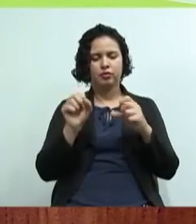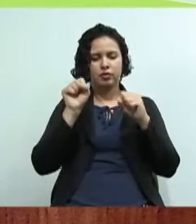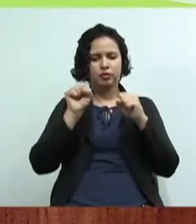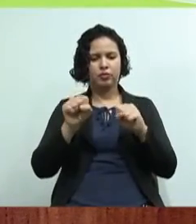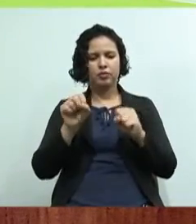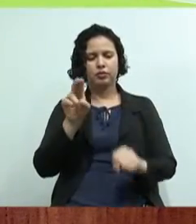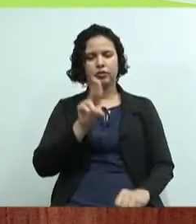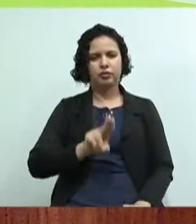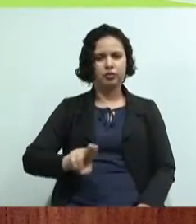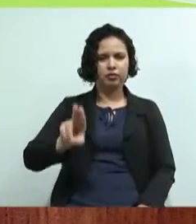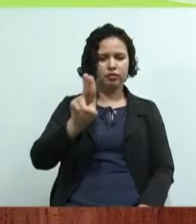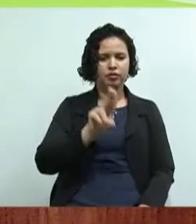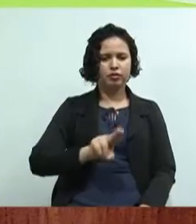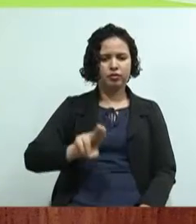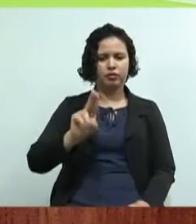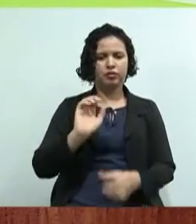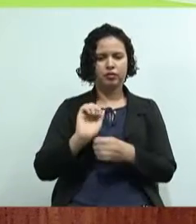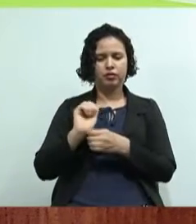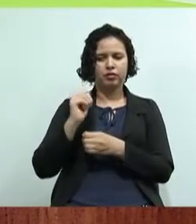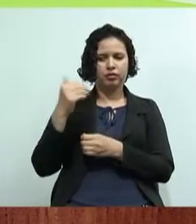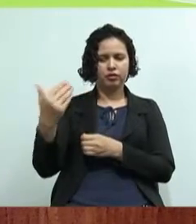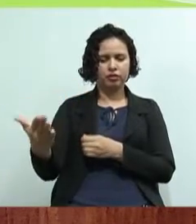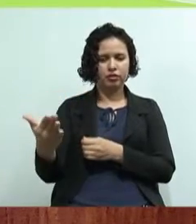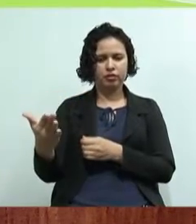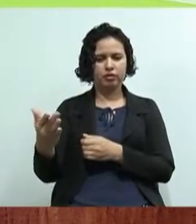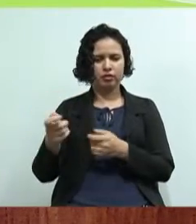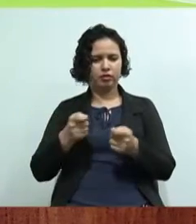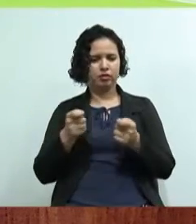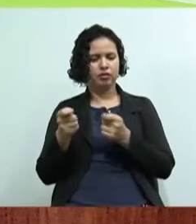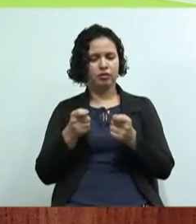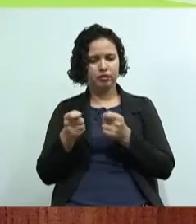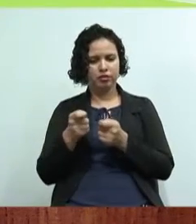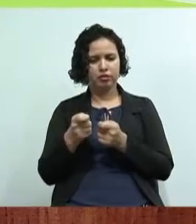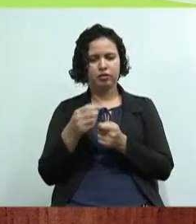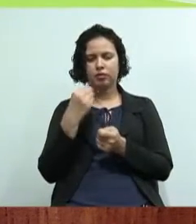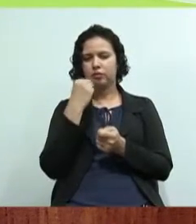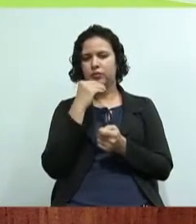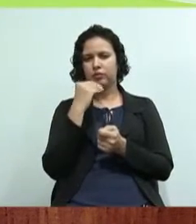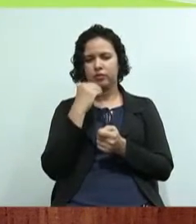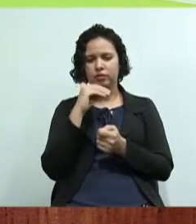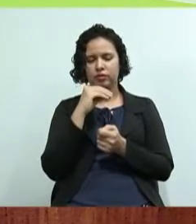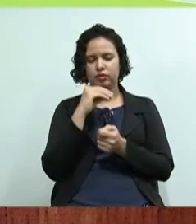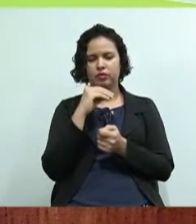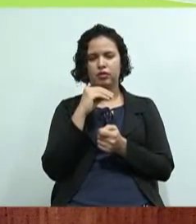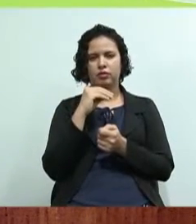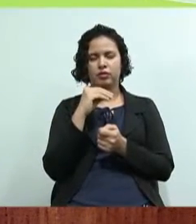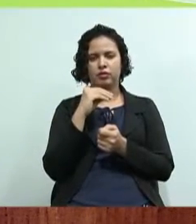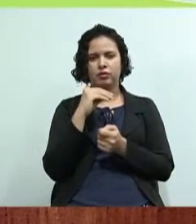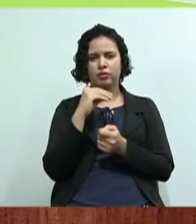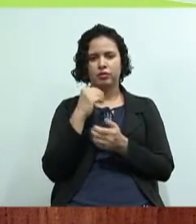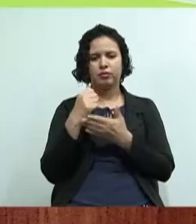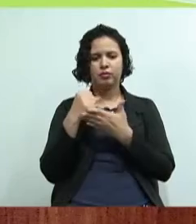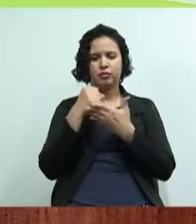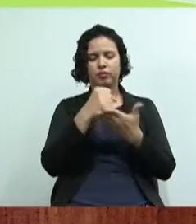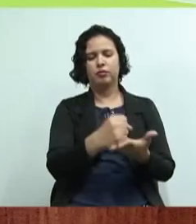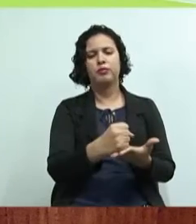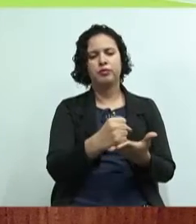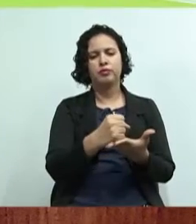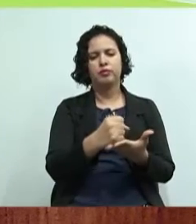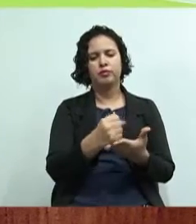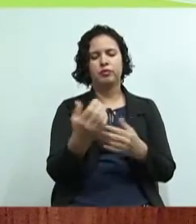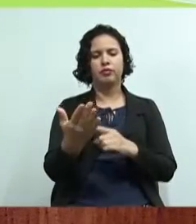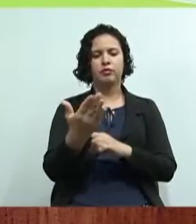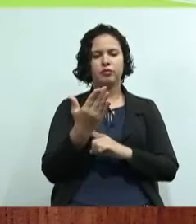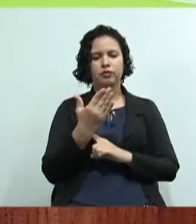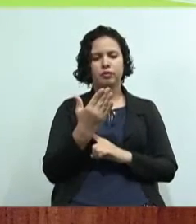se utilizar daquilo que é externo e que, embora você não tenha controle, no caso das oportunidades, por exemplo, para te solucionar ou para te